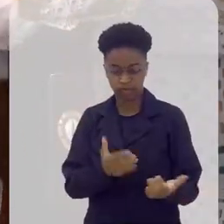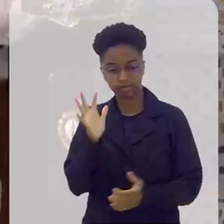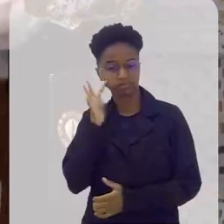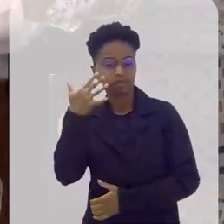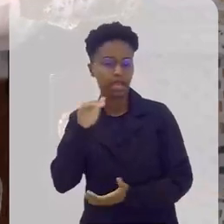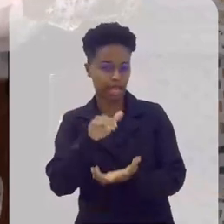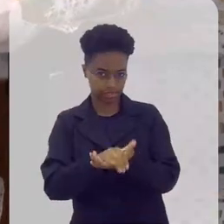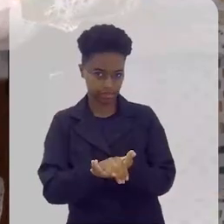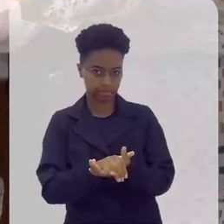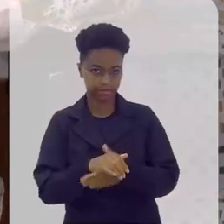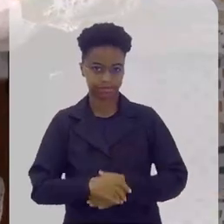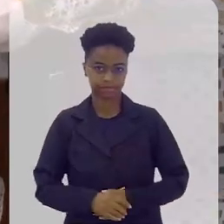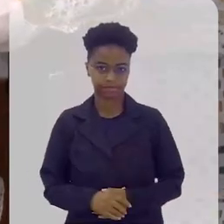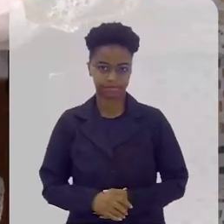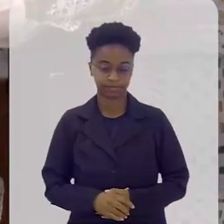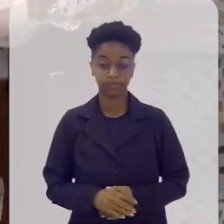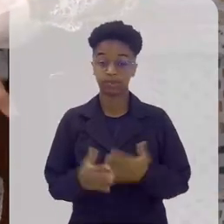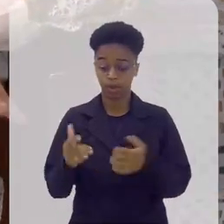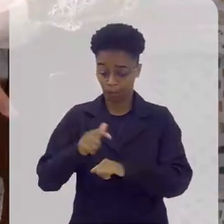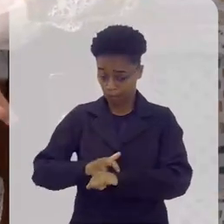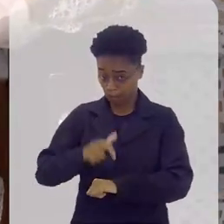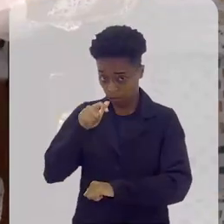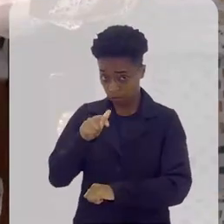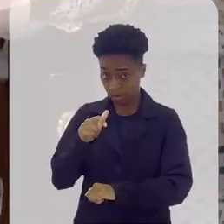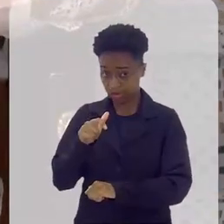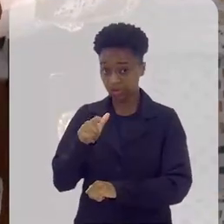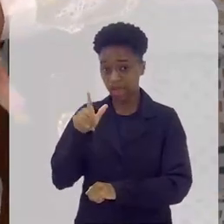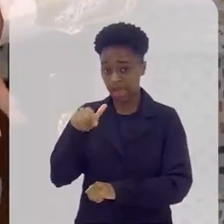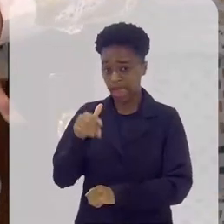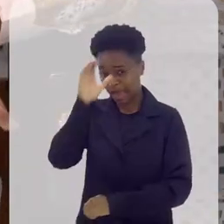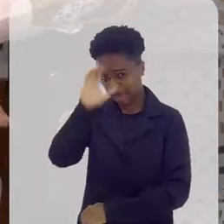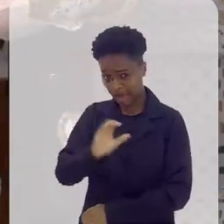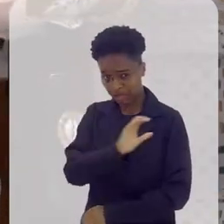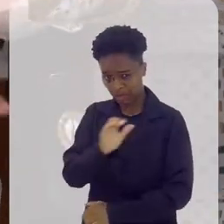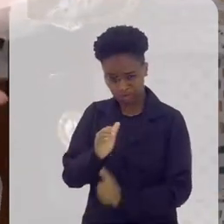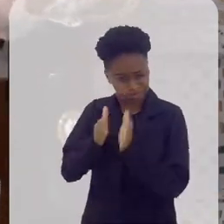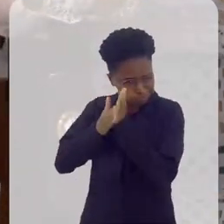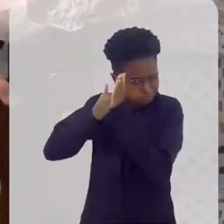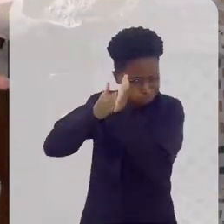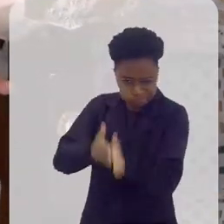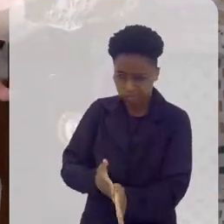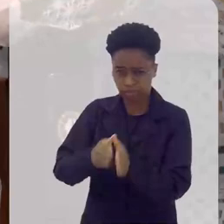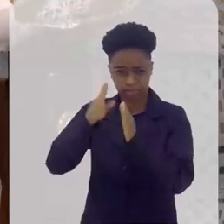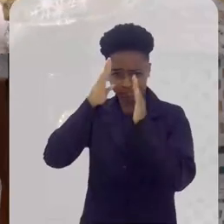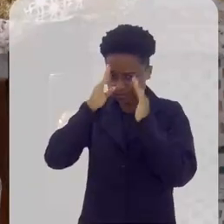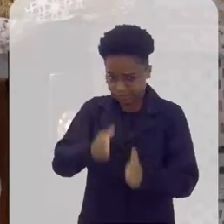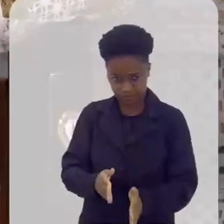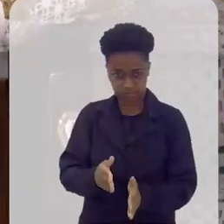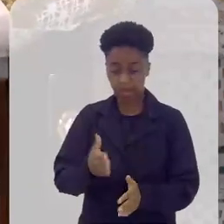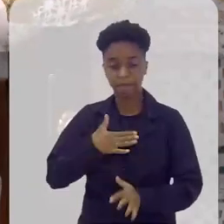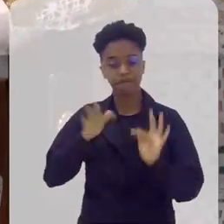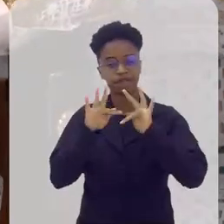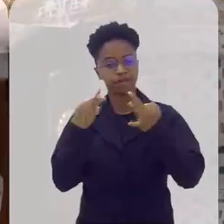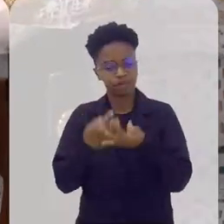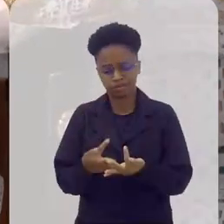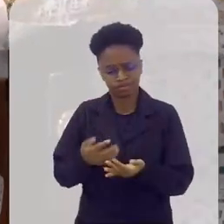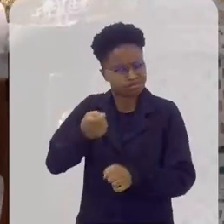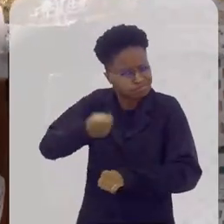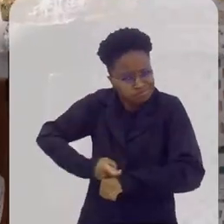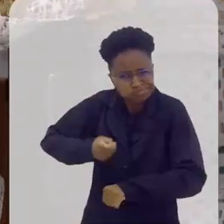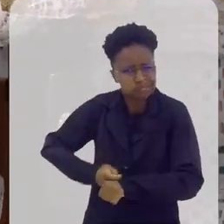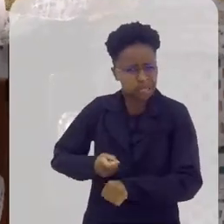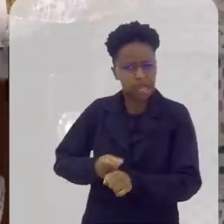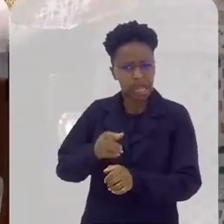mais novo, decidiu se casar. E nesse momento eles eram católicos apostólicos romanos, uma família certo. Muito